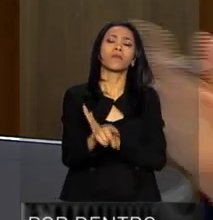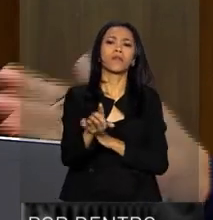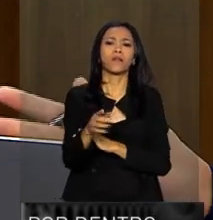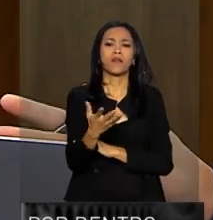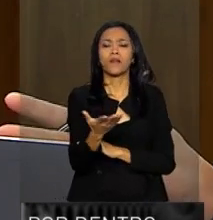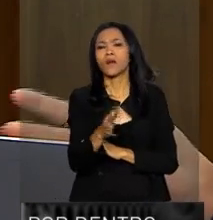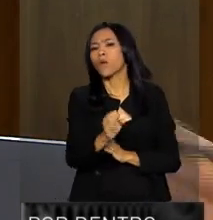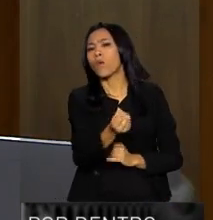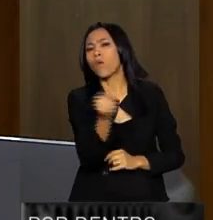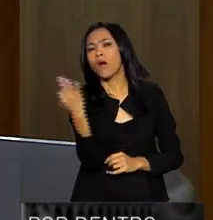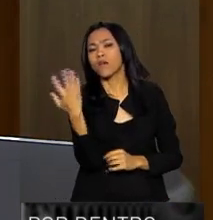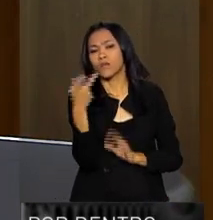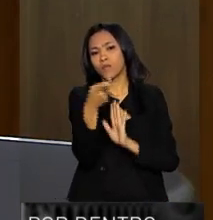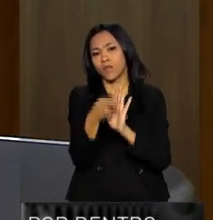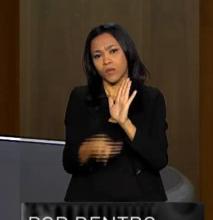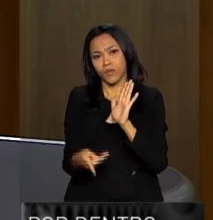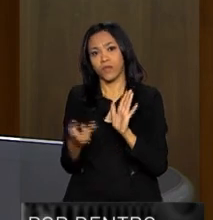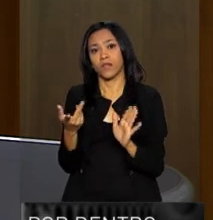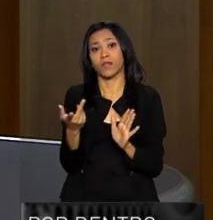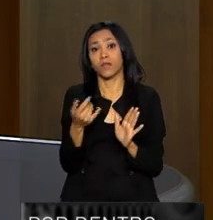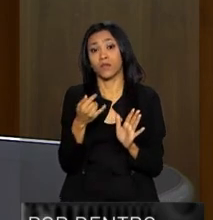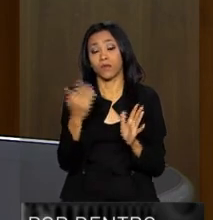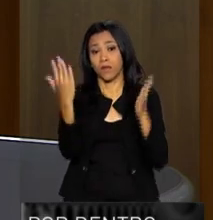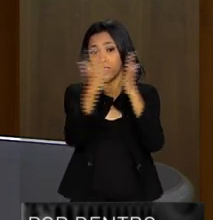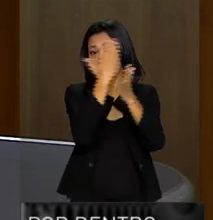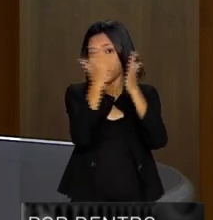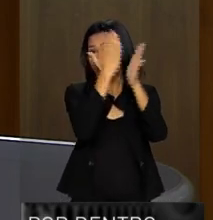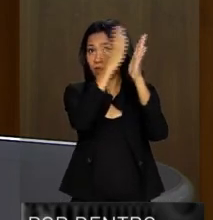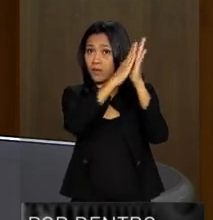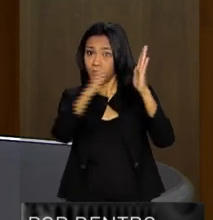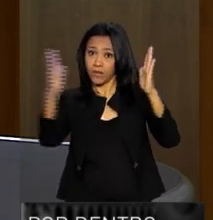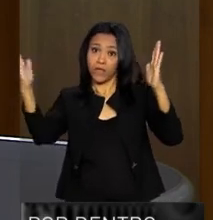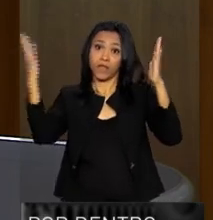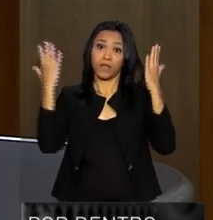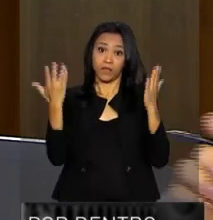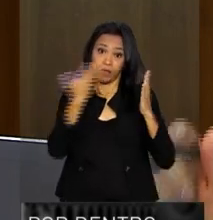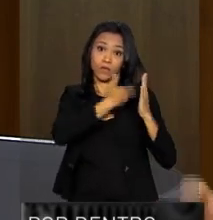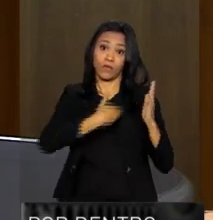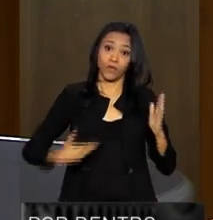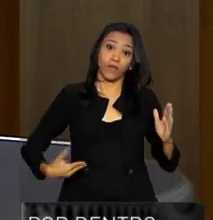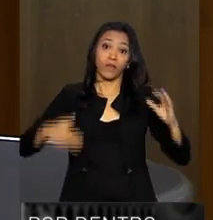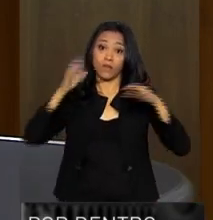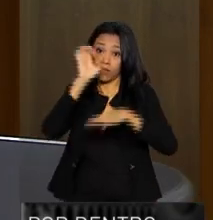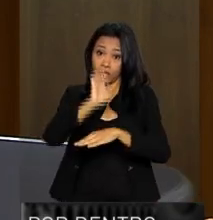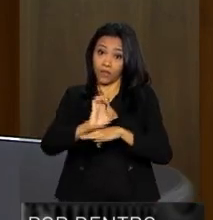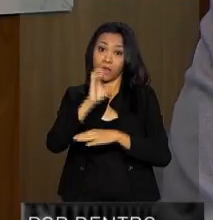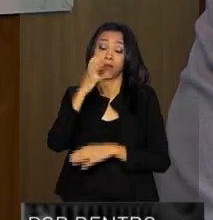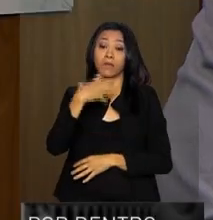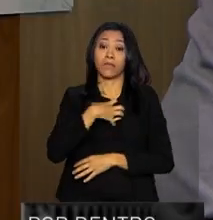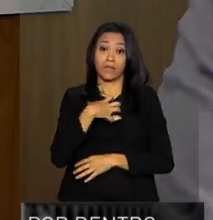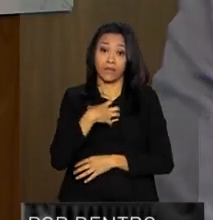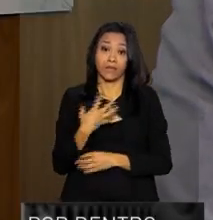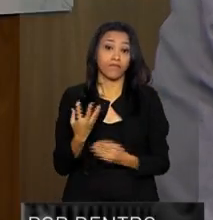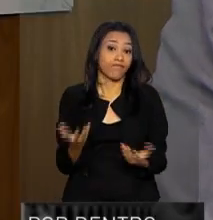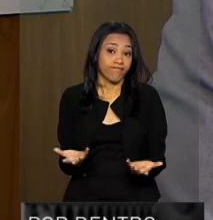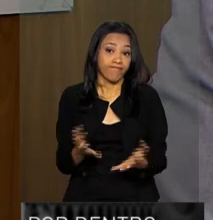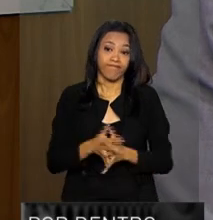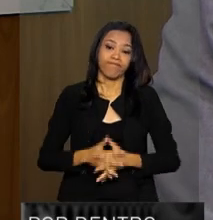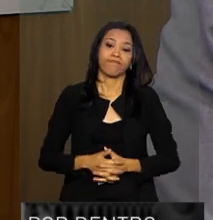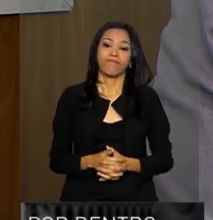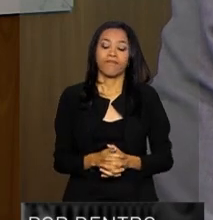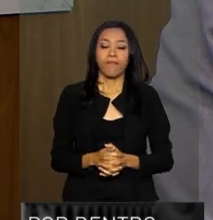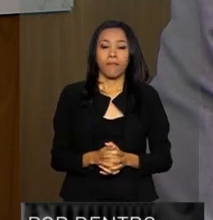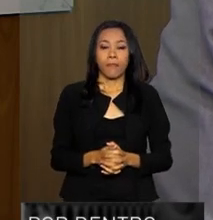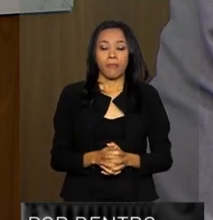aos quais são os projetos em relação às bibliotecas públicas para a bahia bom né nós